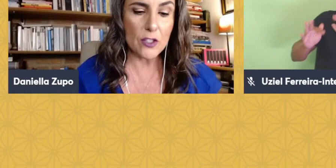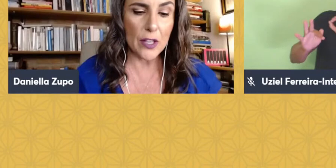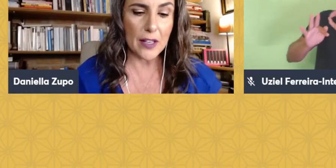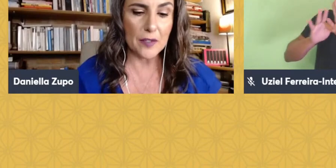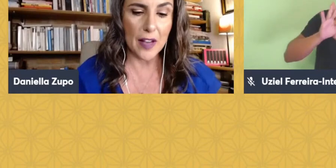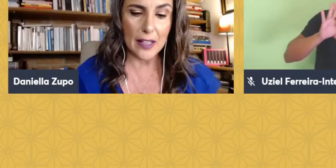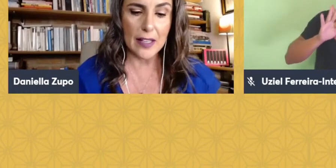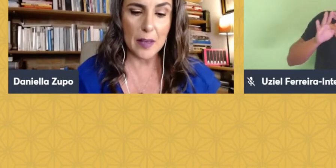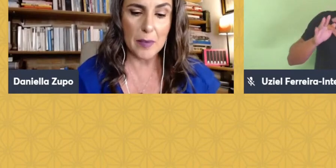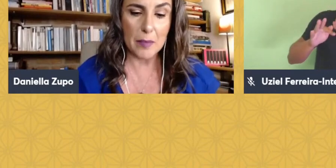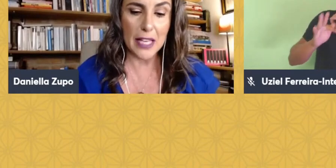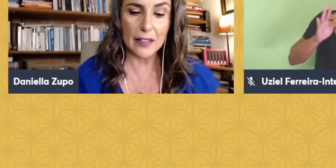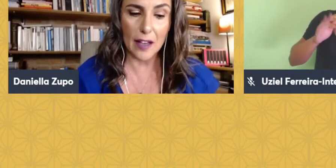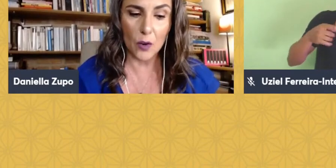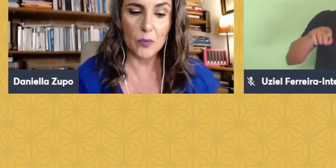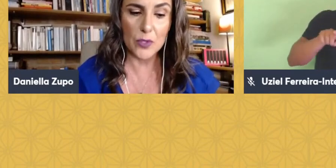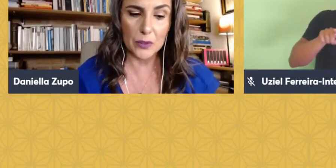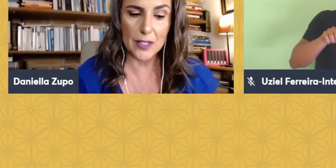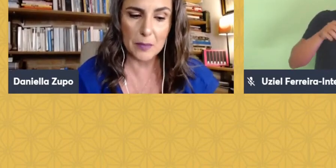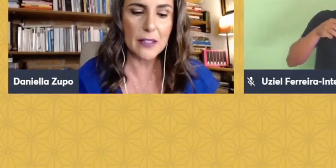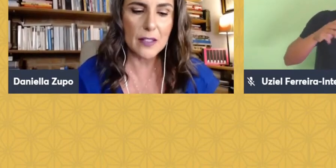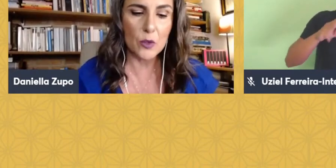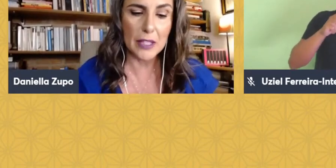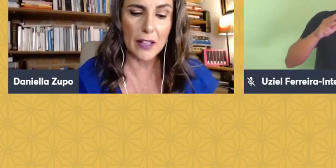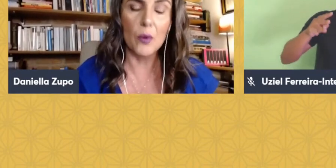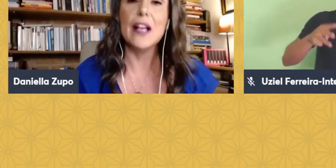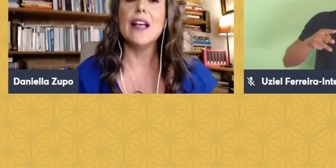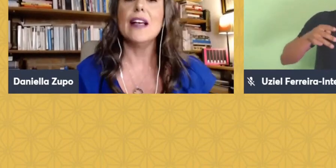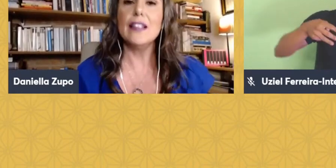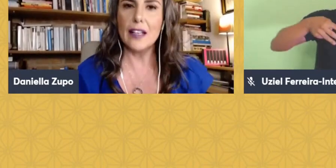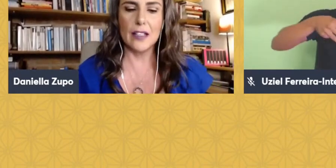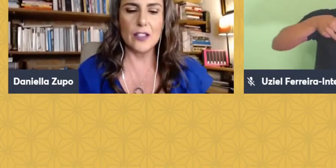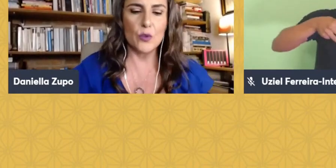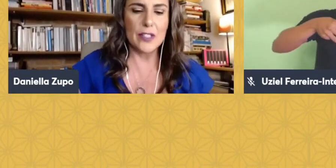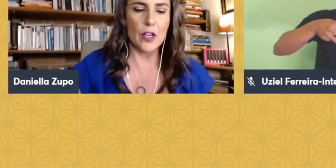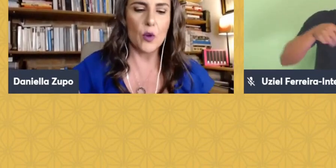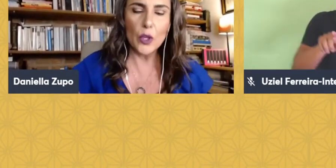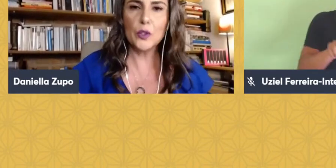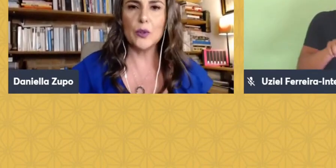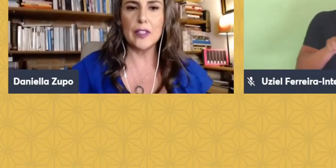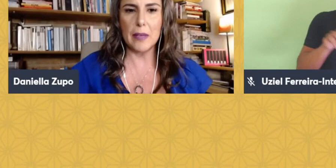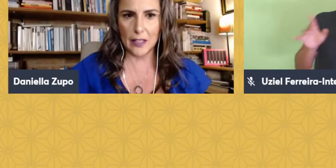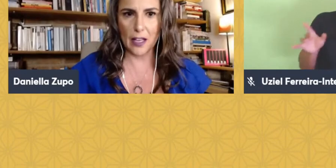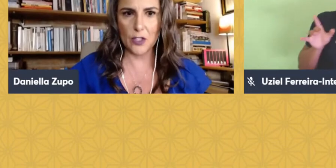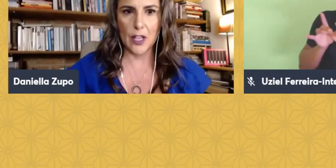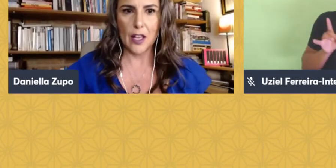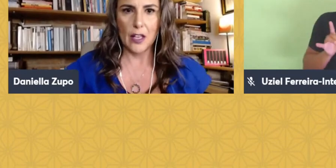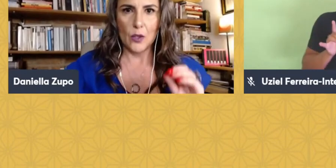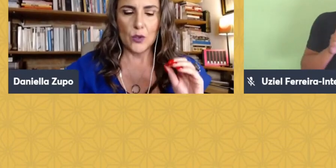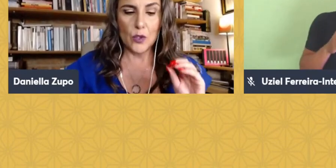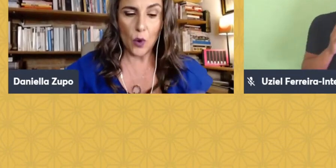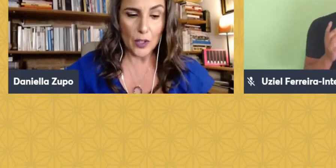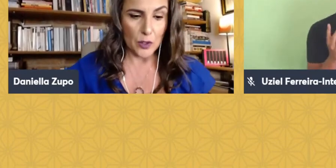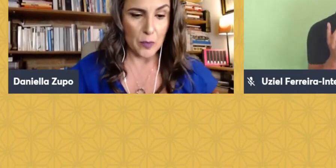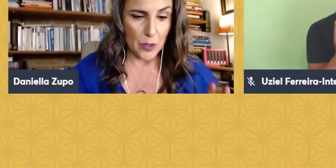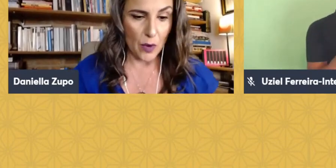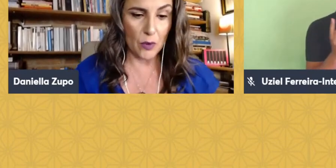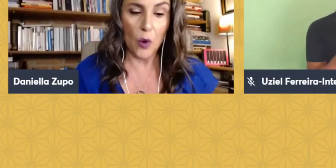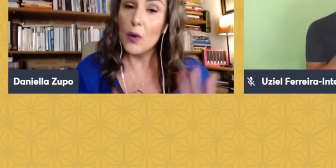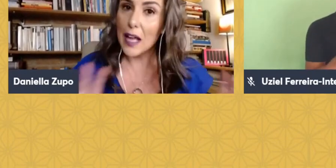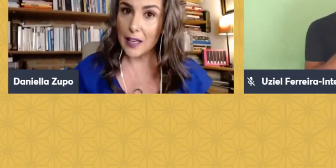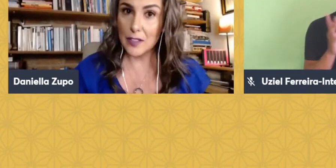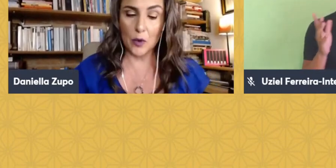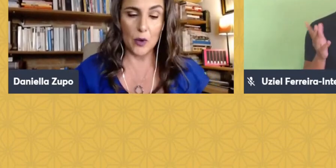Memorial Minas Gerais Vale MM Gerdau Museu das minas e do Metal integrantes do circuito Liberdade Os